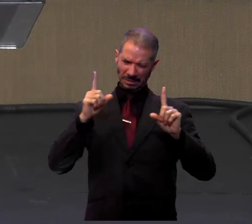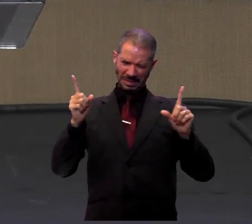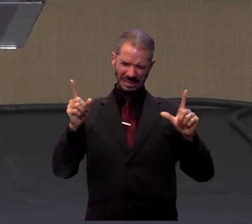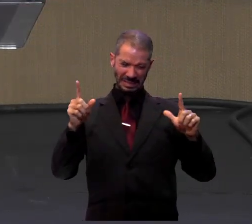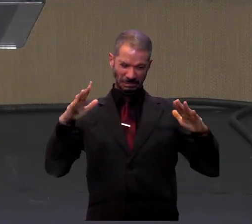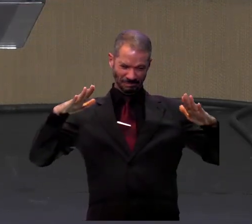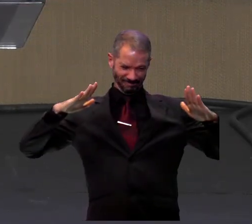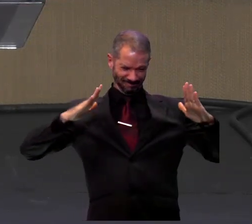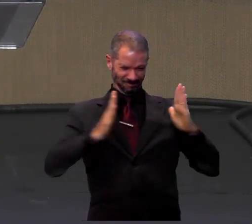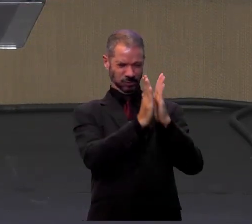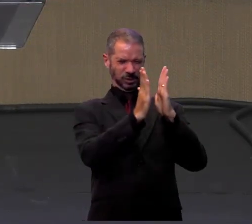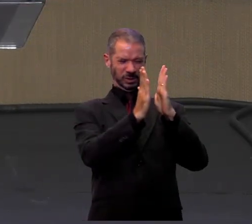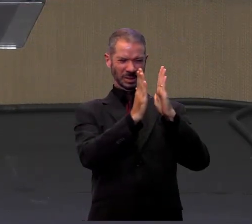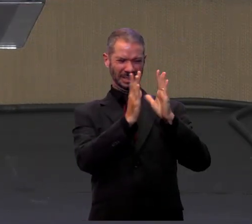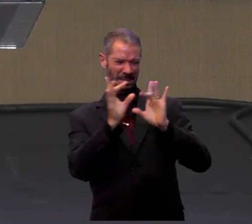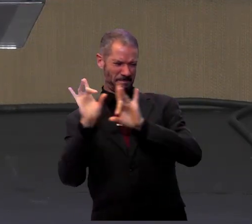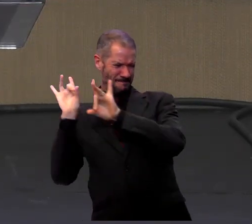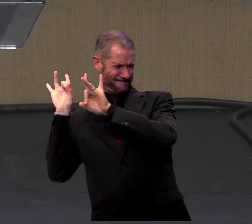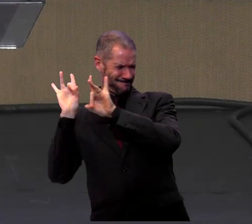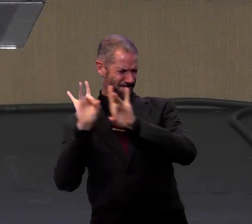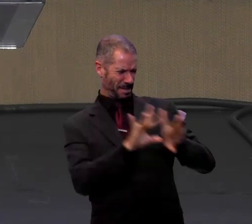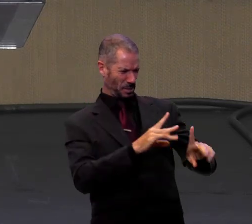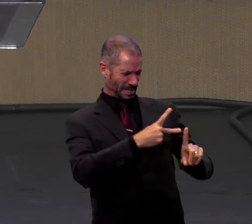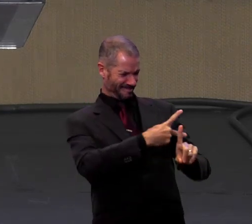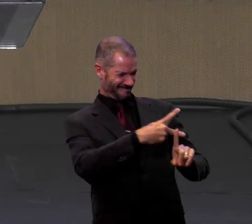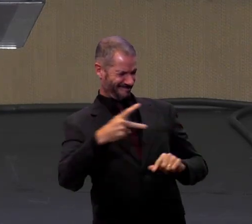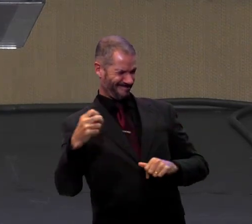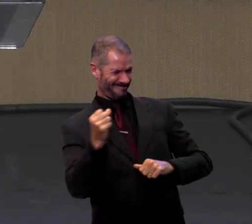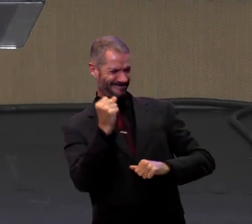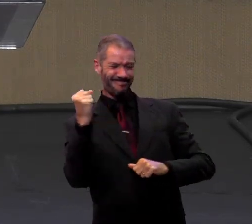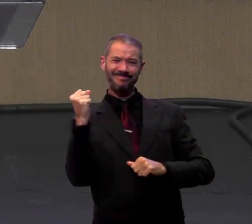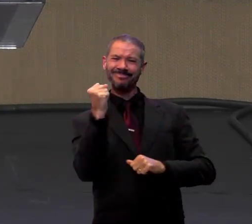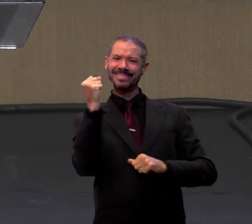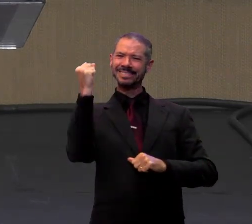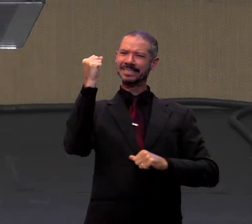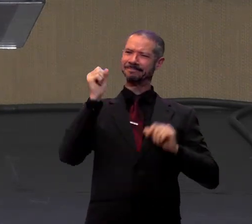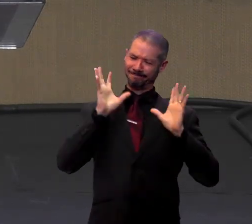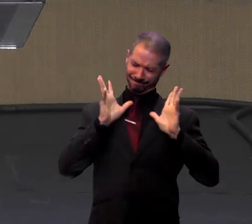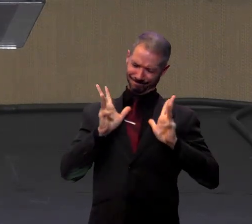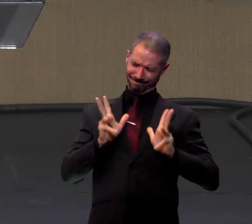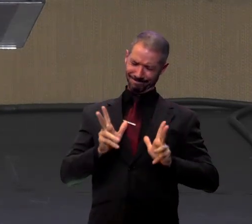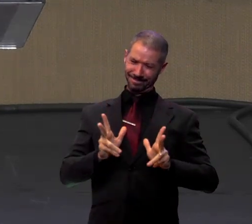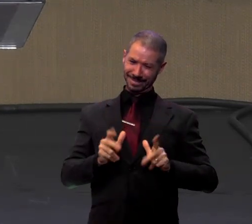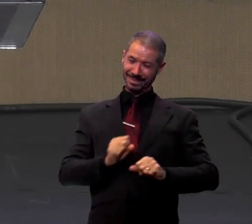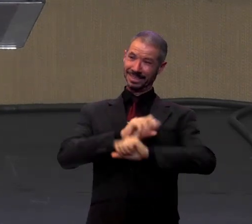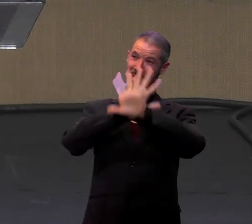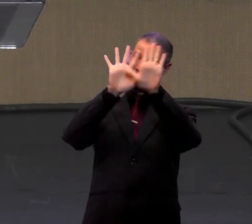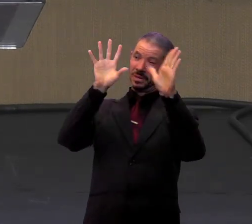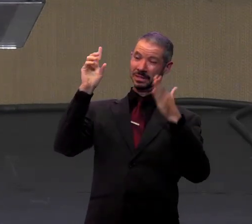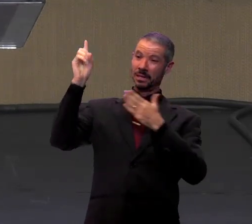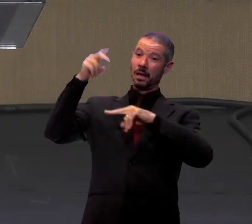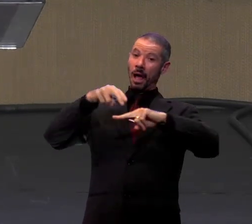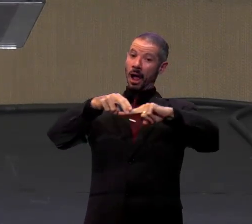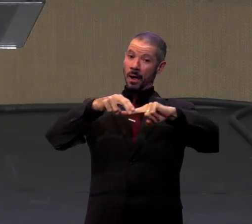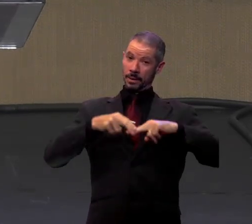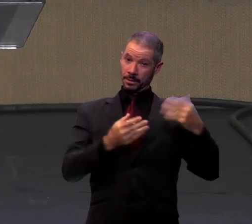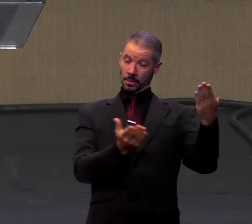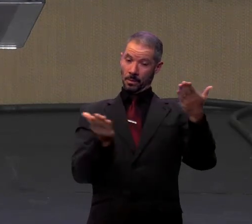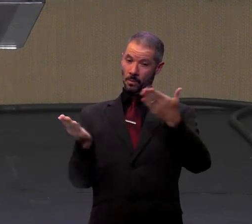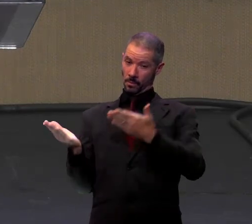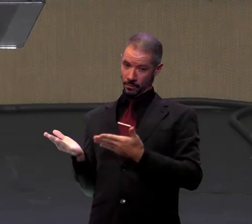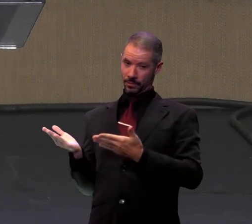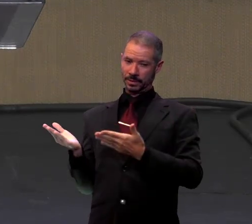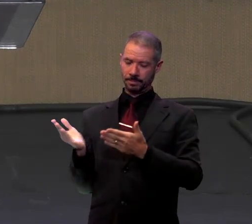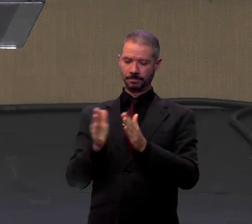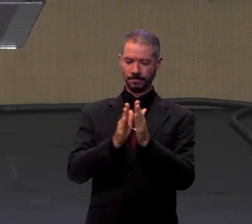que temos que abandonar, que temos que vencer para viver em santidade para a glória de Deus. Por isso eu quero convidar você